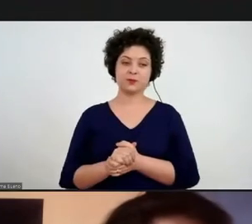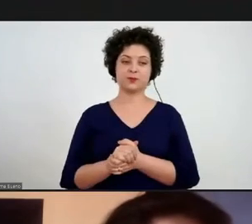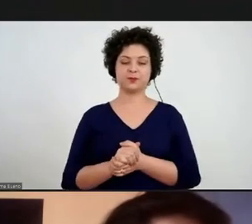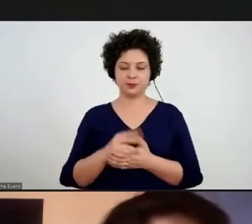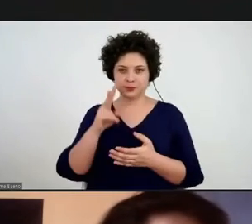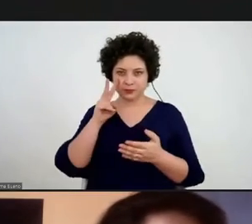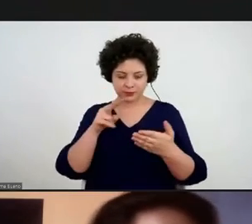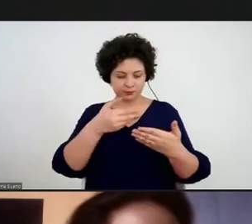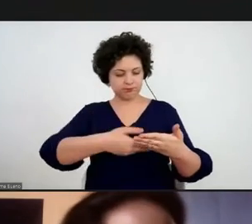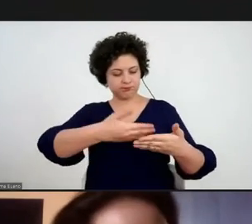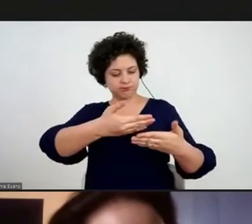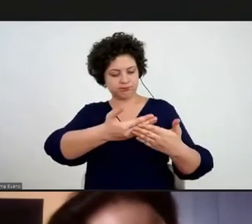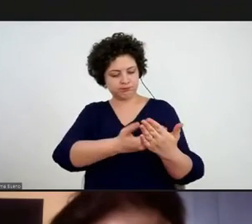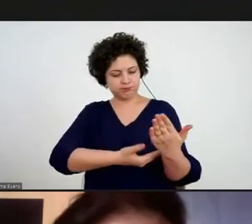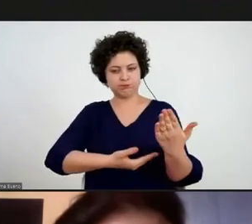aqui.